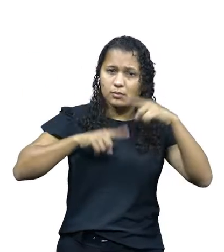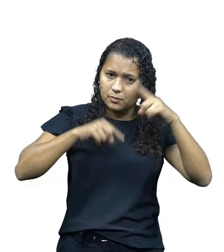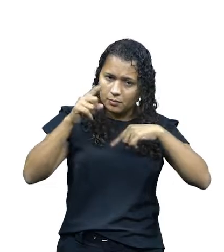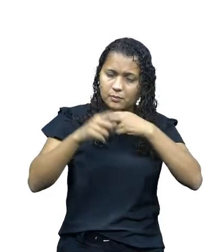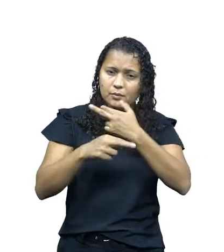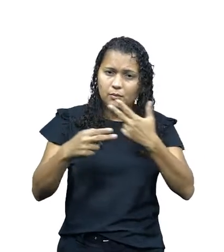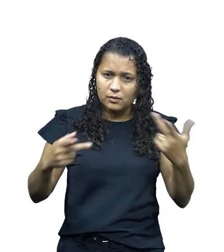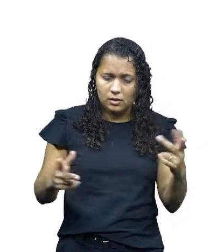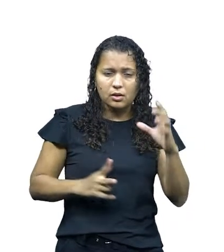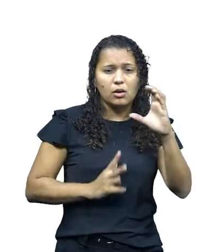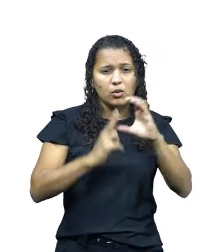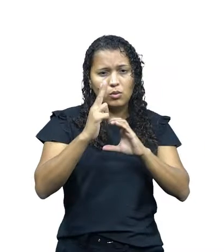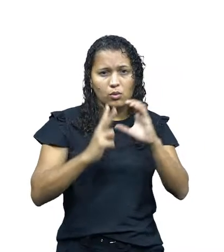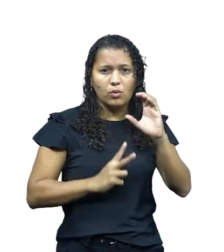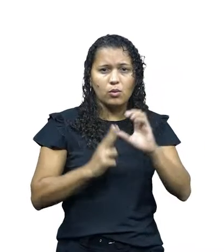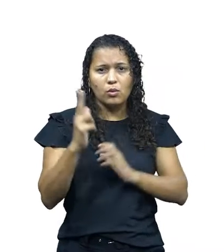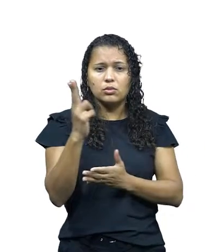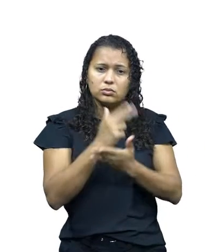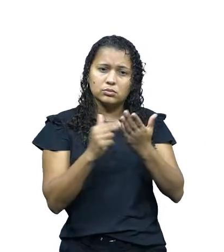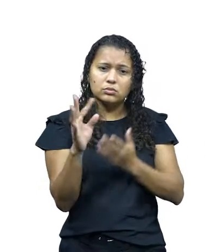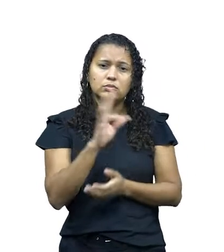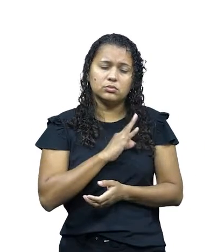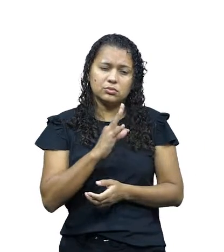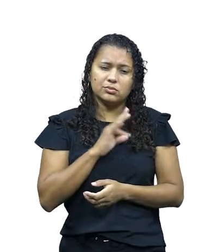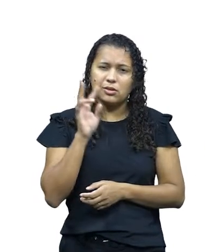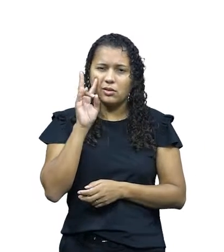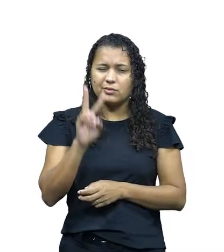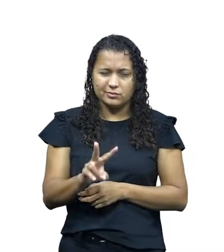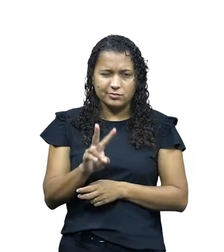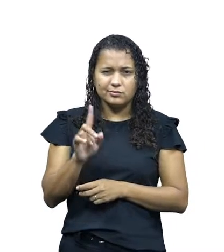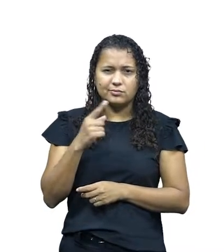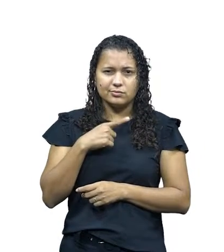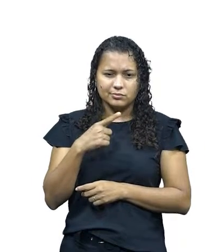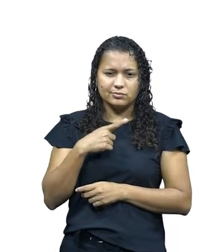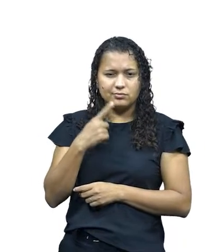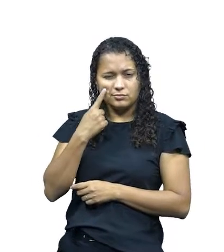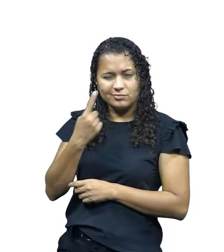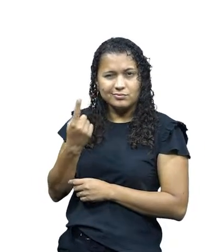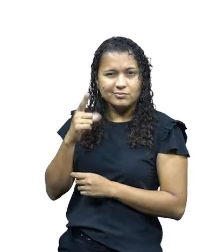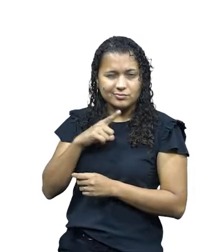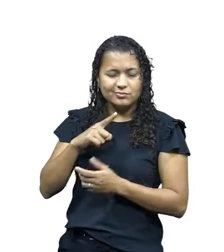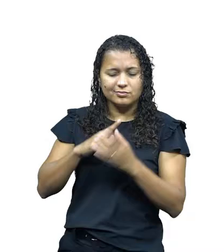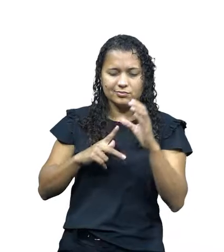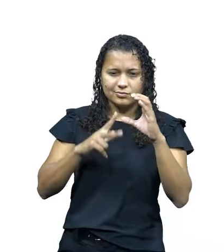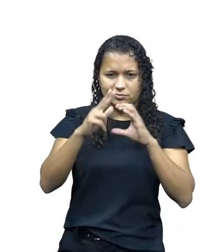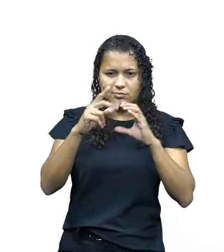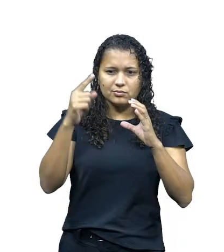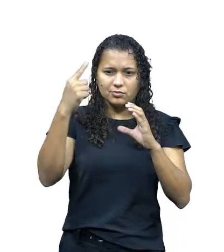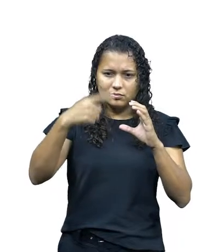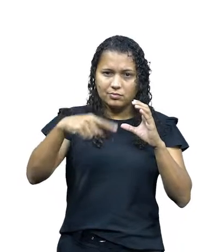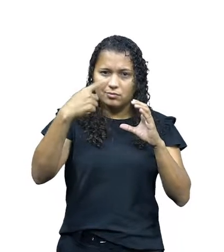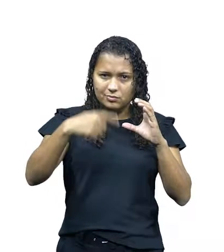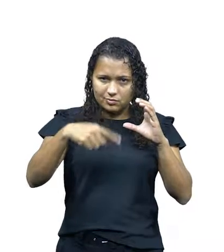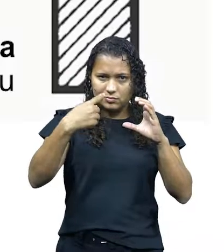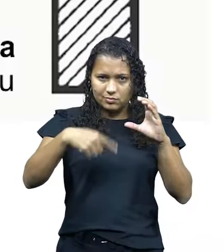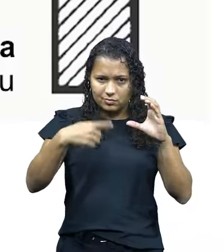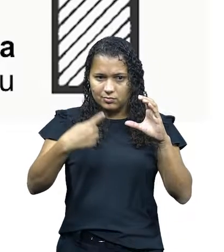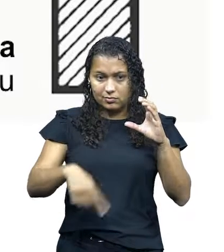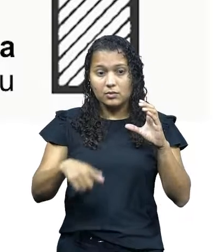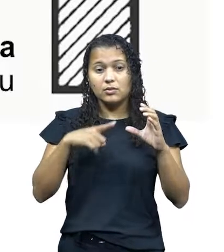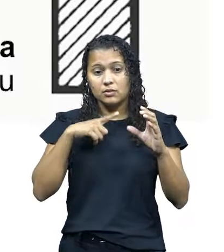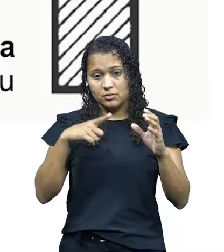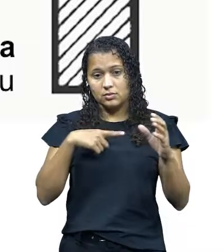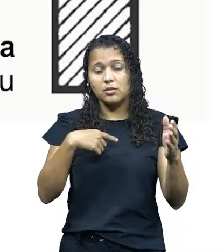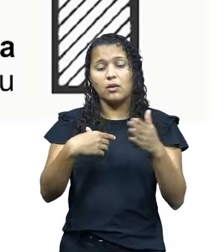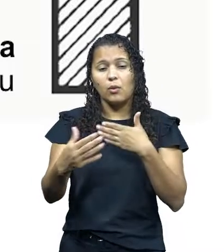de materiais em áreas de corte em desenho técnico. Como vocês podem ver na imagem, a gente tem uma representação de uma achura.